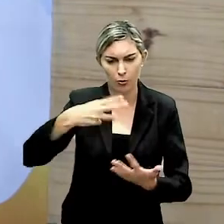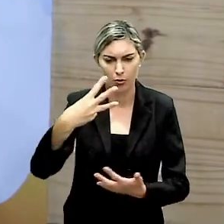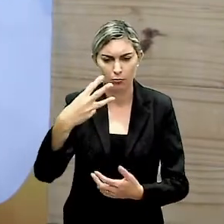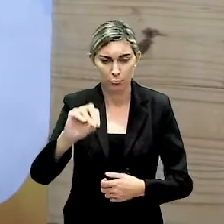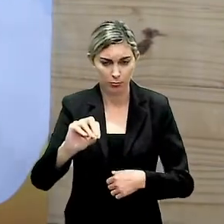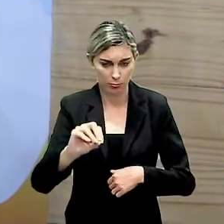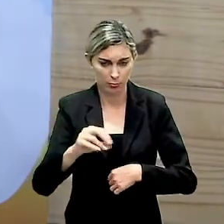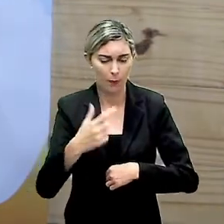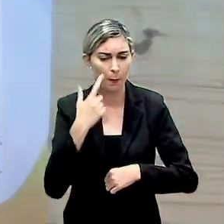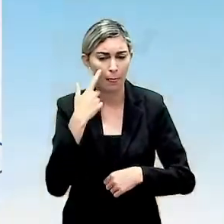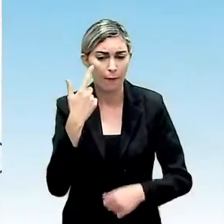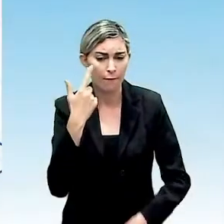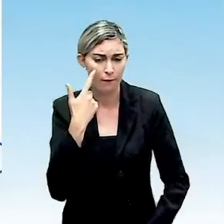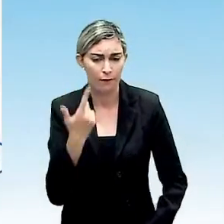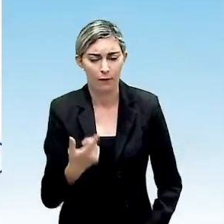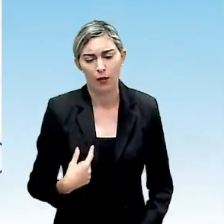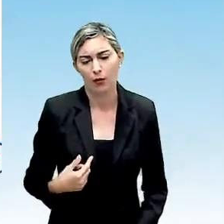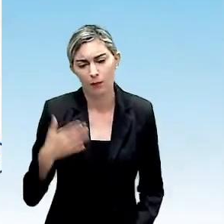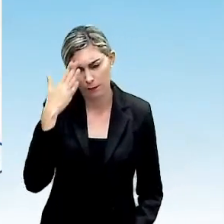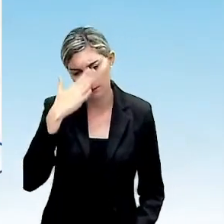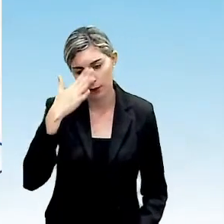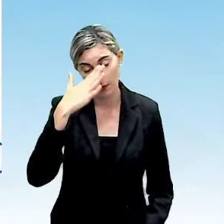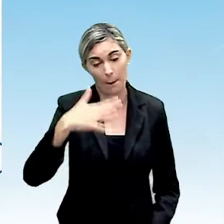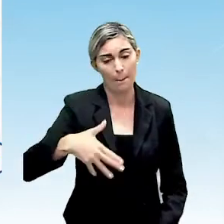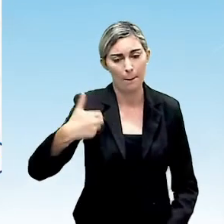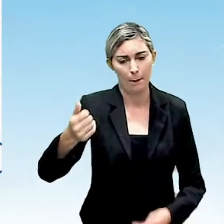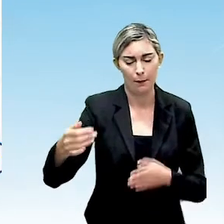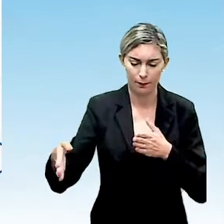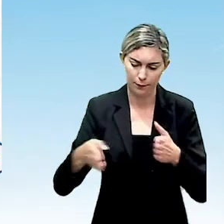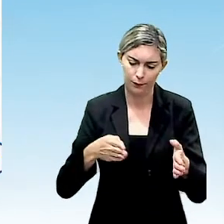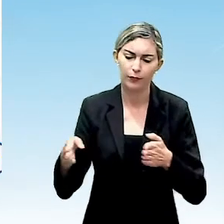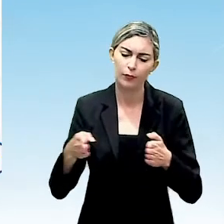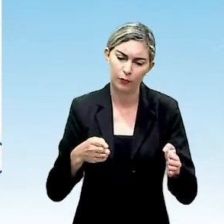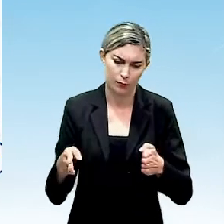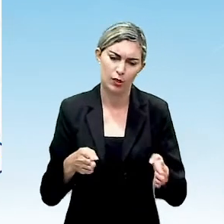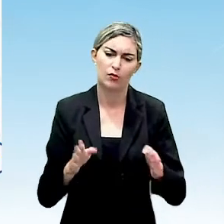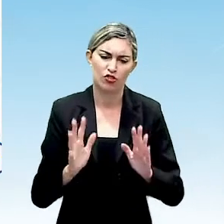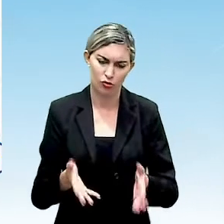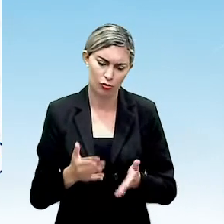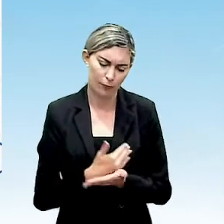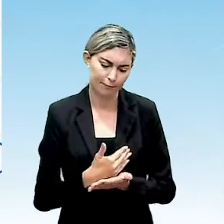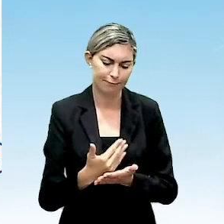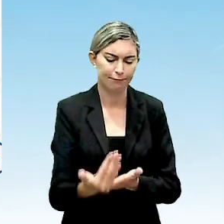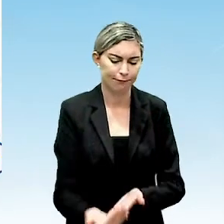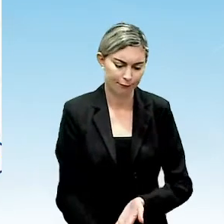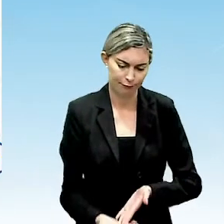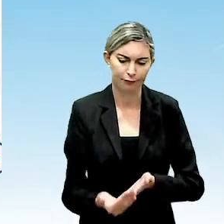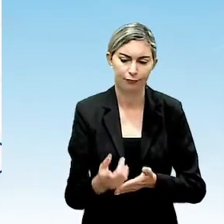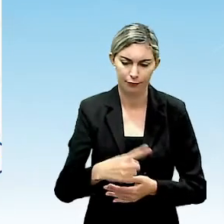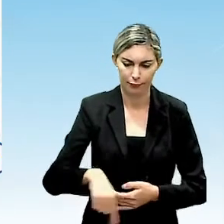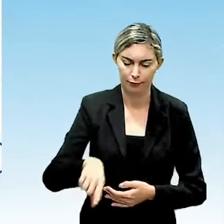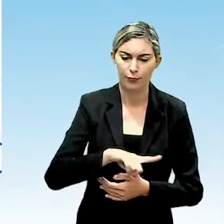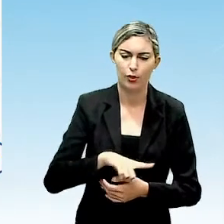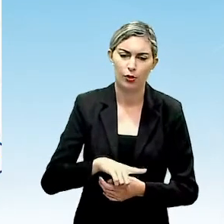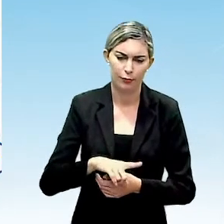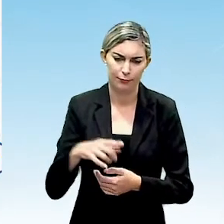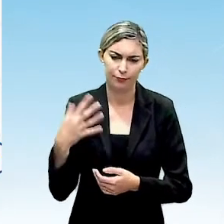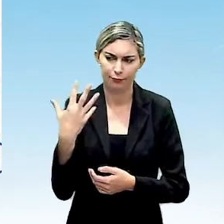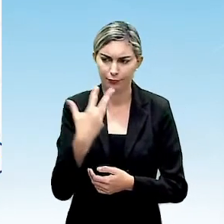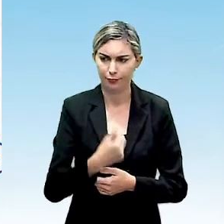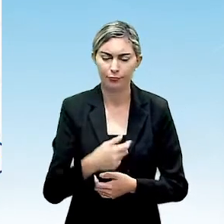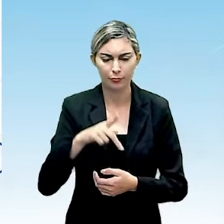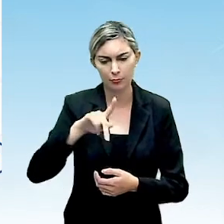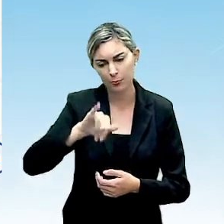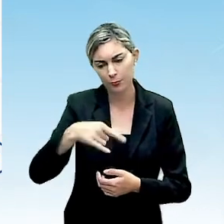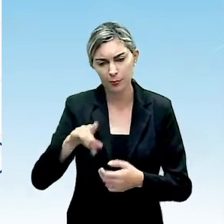vem junto comigo, vamos tentar entender um pouco melhor esse período que a gente já tem início, já teve dado início aí com o nosso grande, querido, lindo, maravilhoso